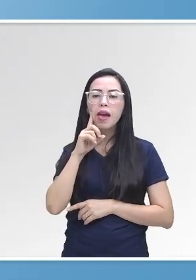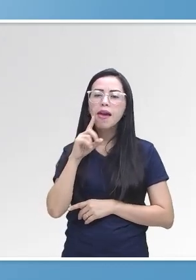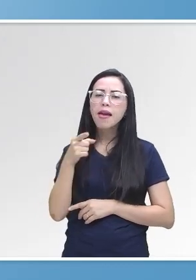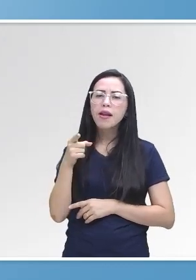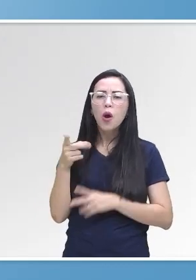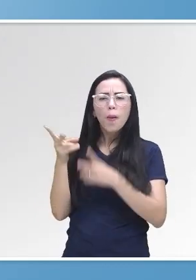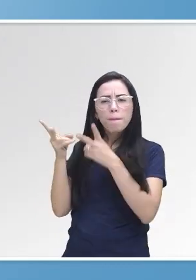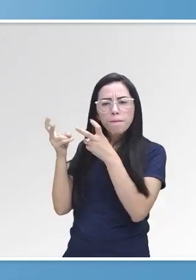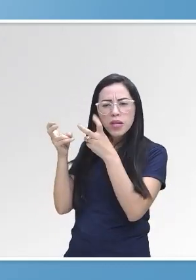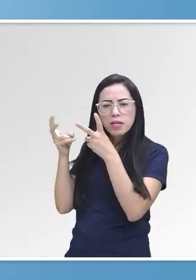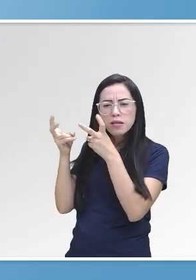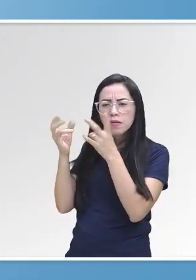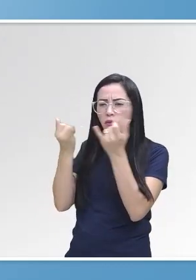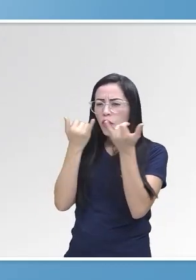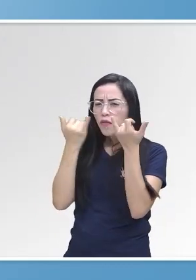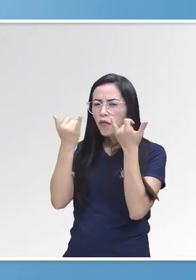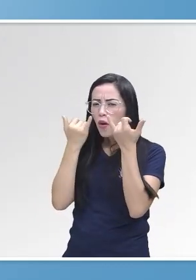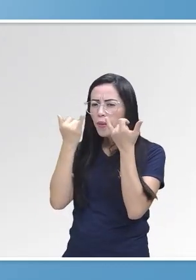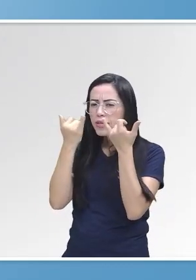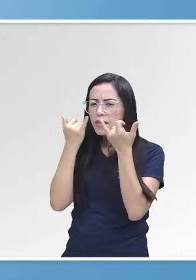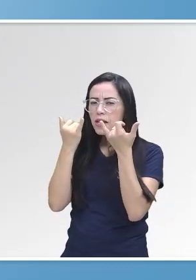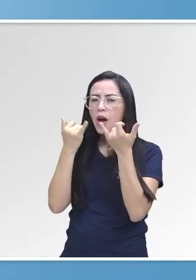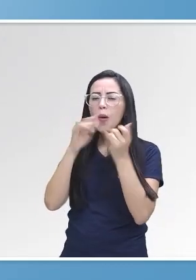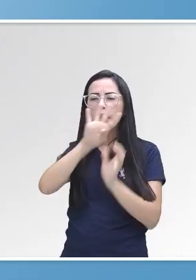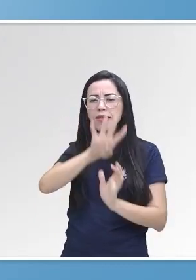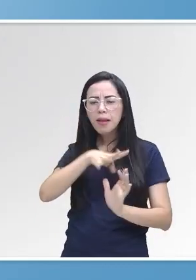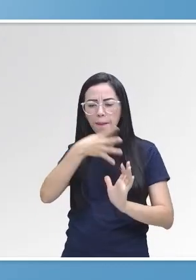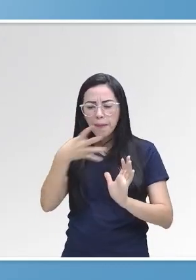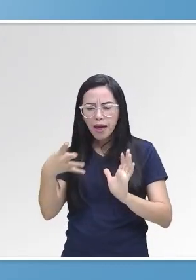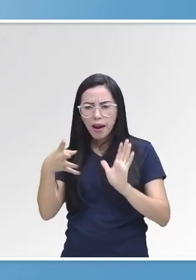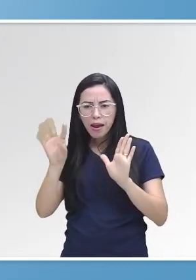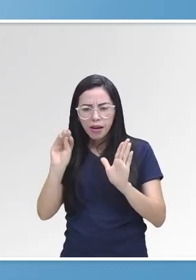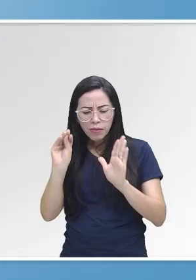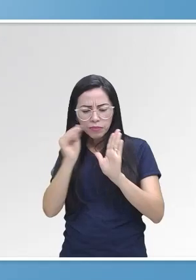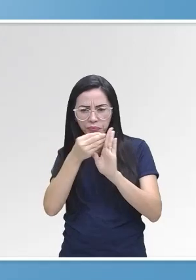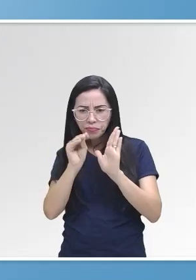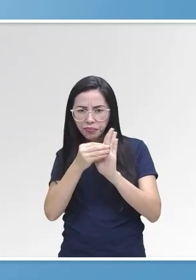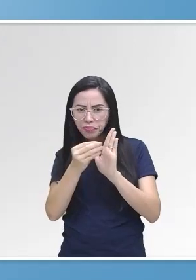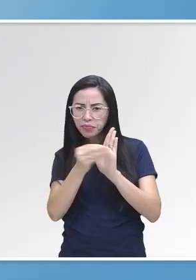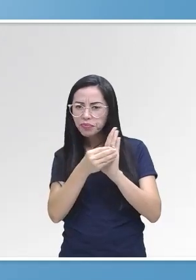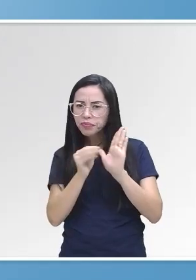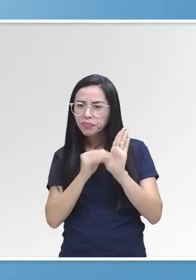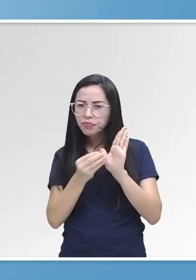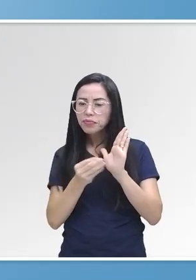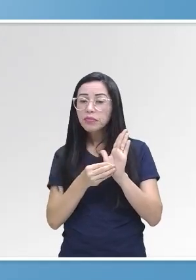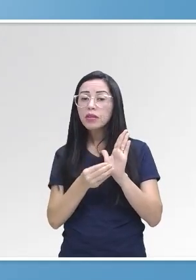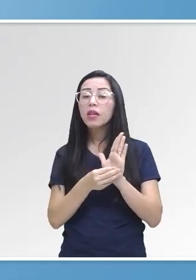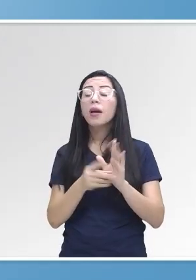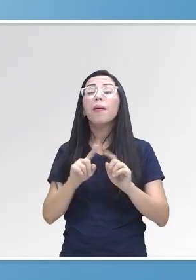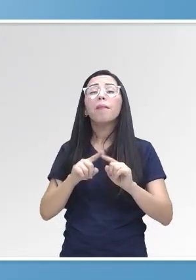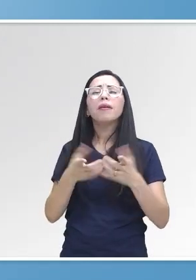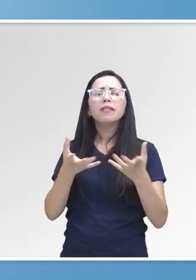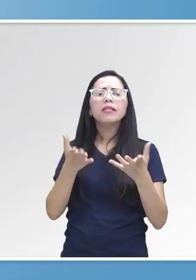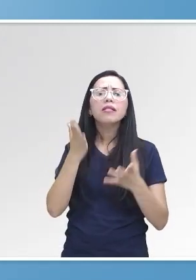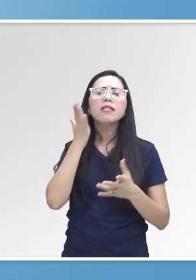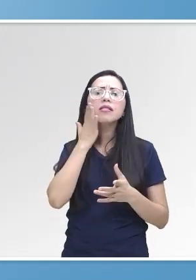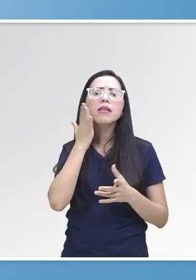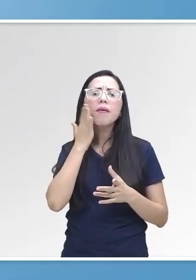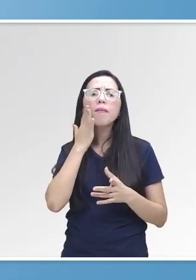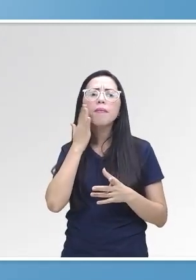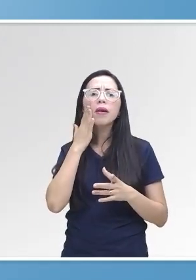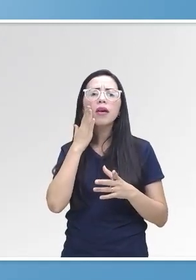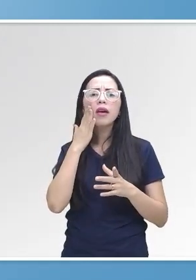ele colocou essas informações todinha sair e aí ele queria fazer um gráfico para saber qual o dia